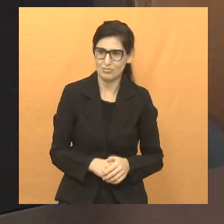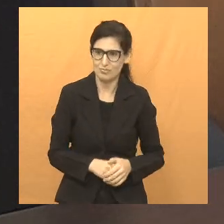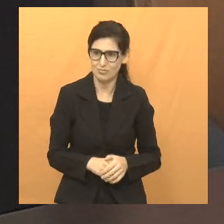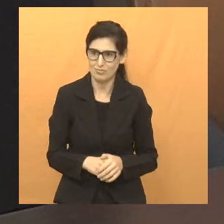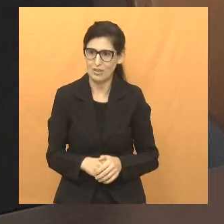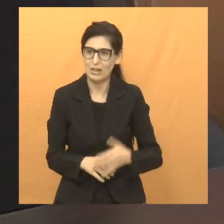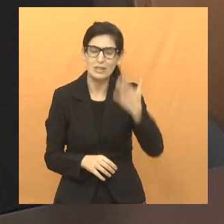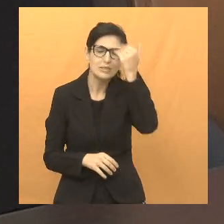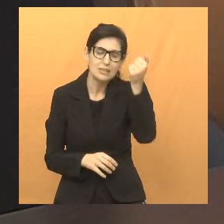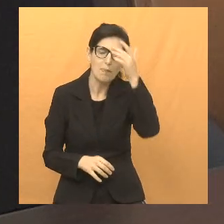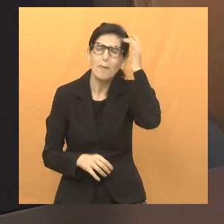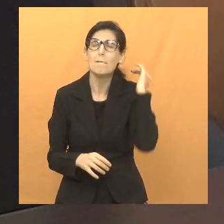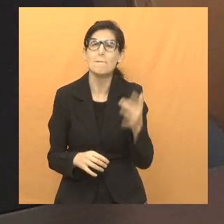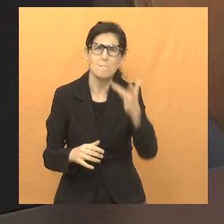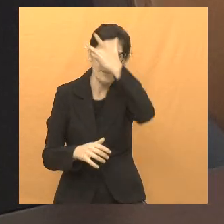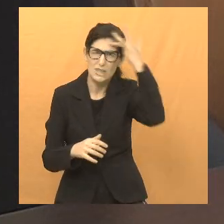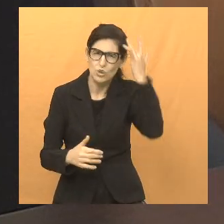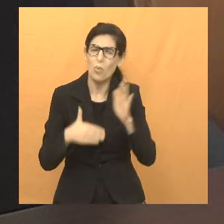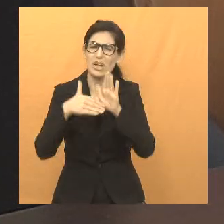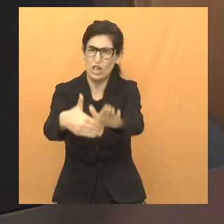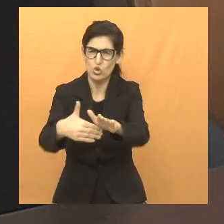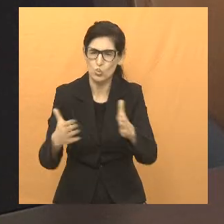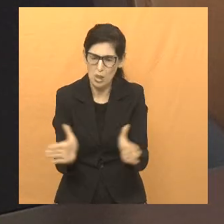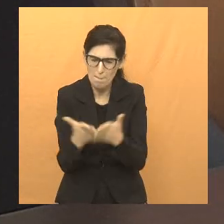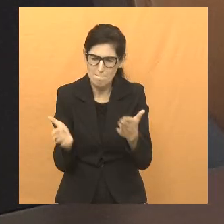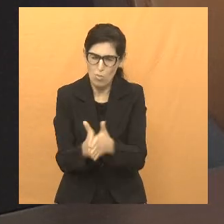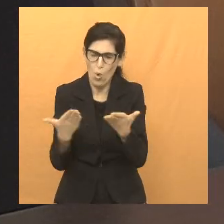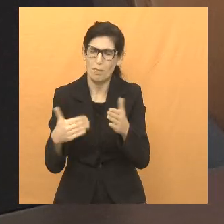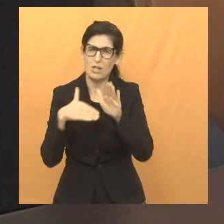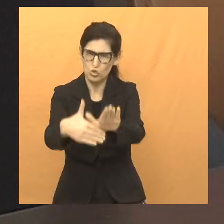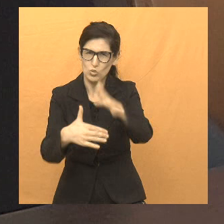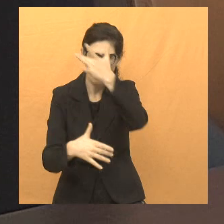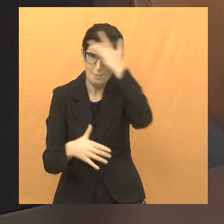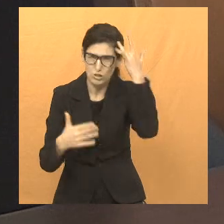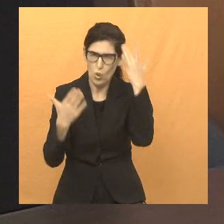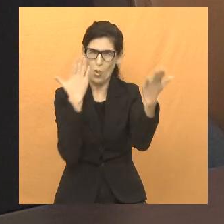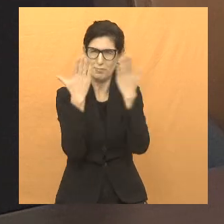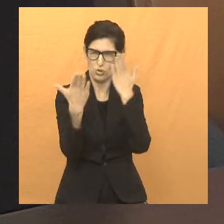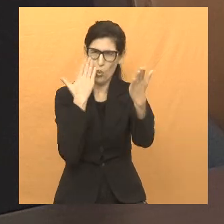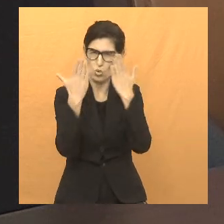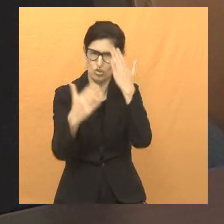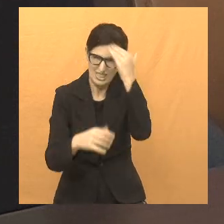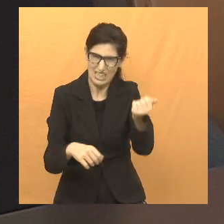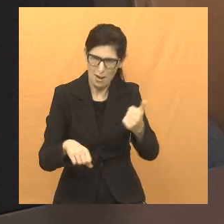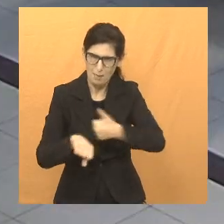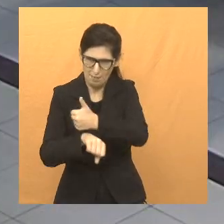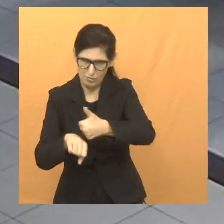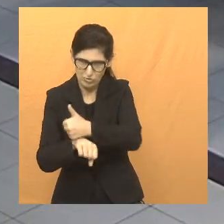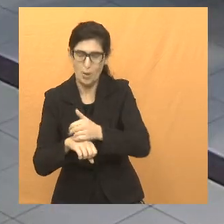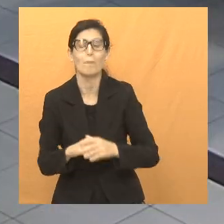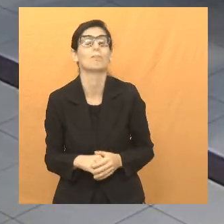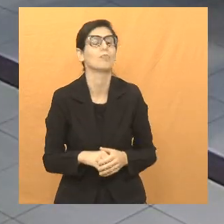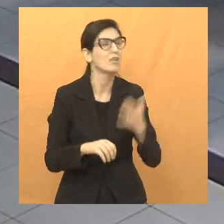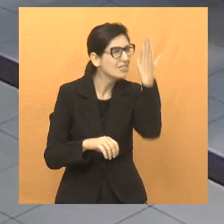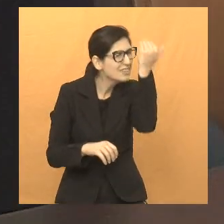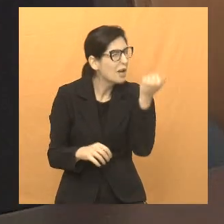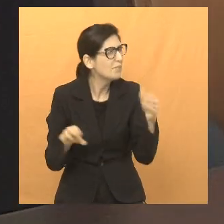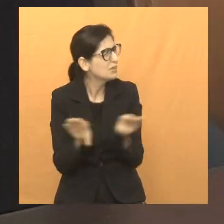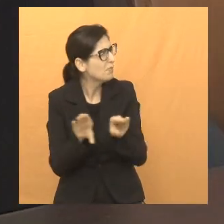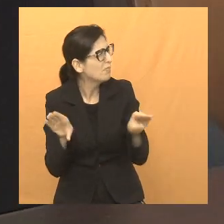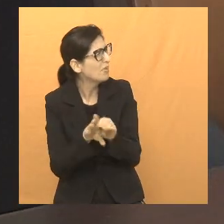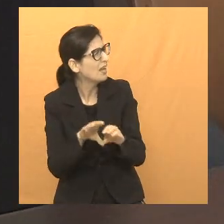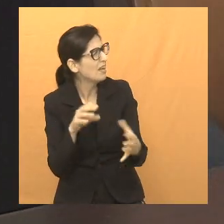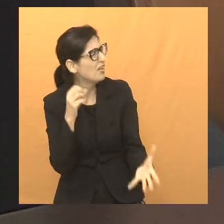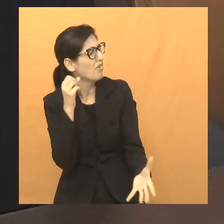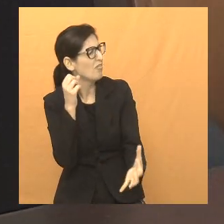assistentes sociais. Pensando que o NASF tem, acho que menos de 60 dias, né? E a Família Segura também menos do que isso,